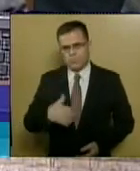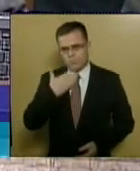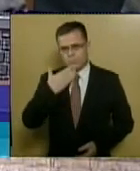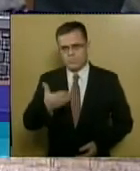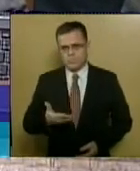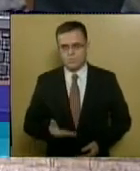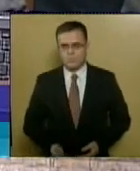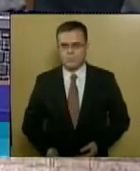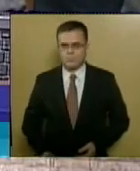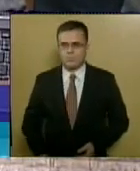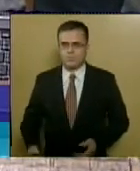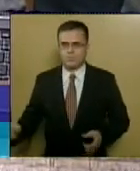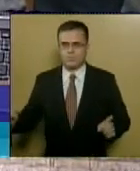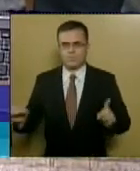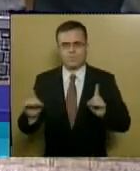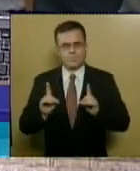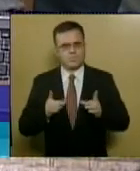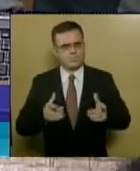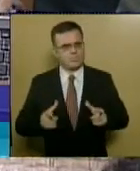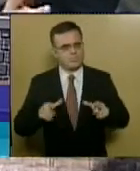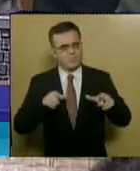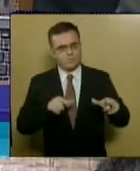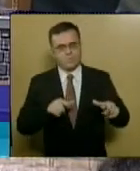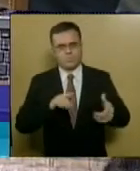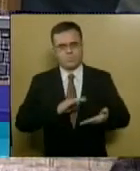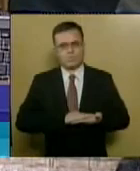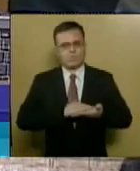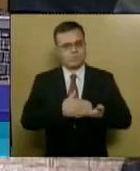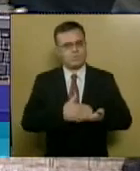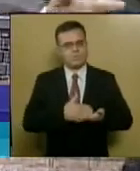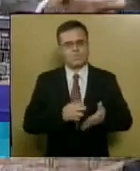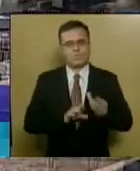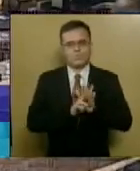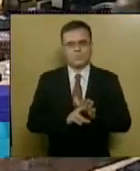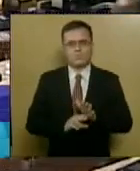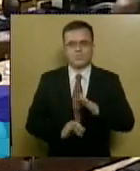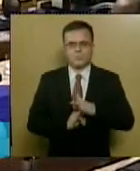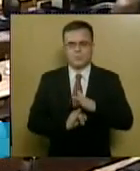Convidamos o comandante do 8 BC para receber a placa em nome da instituição.